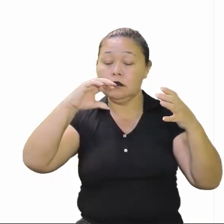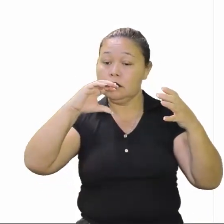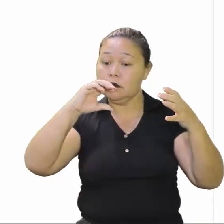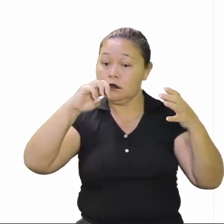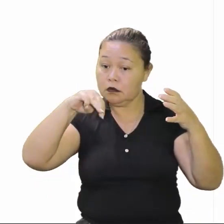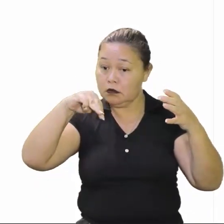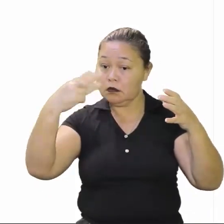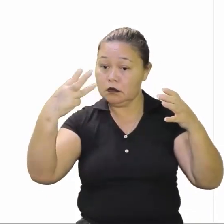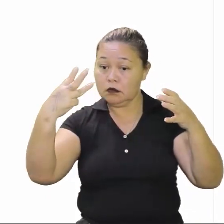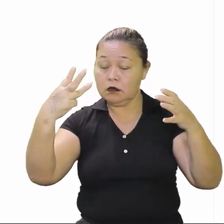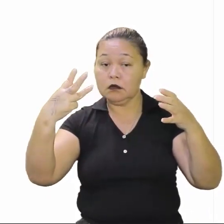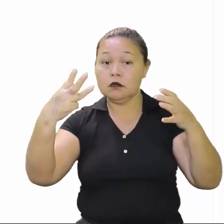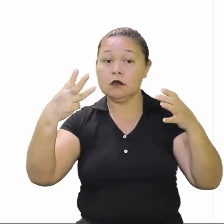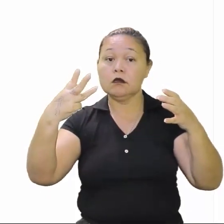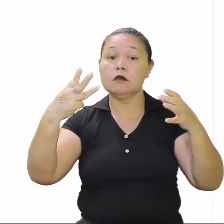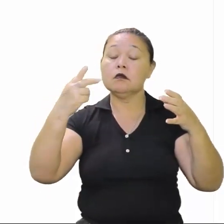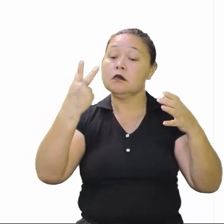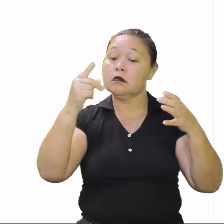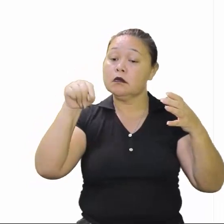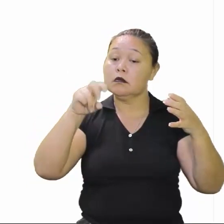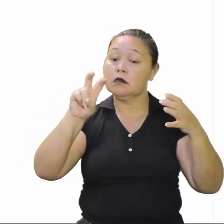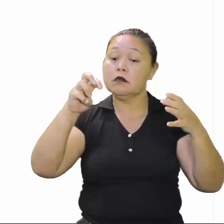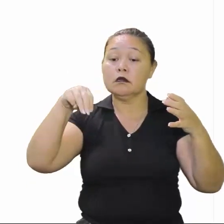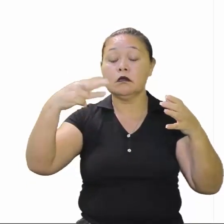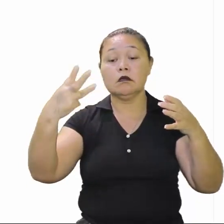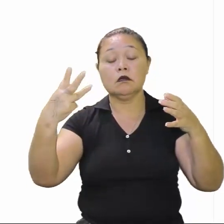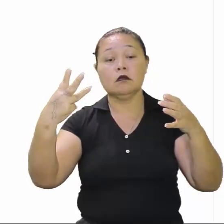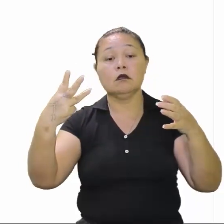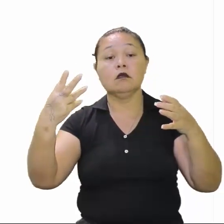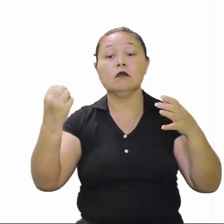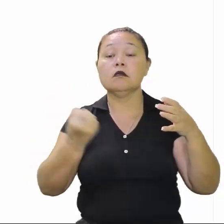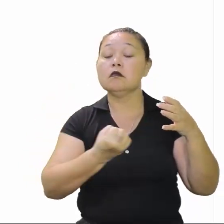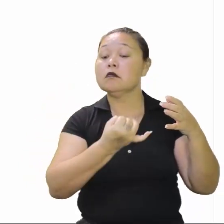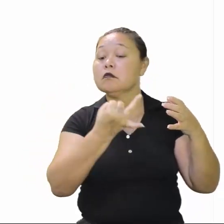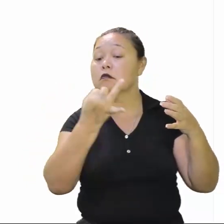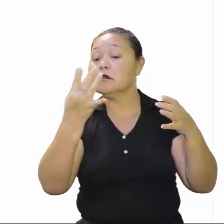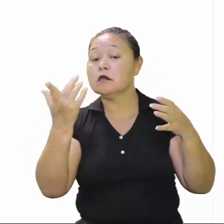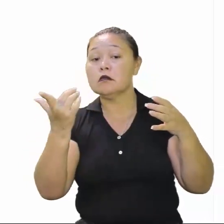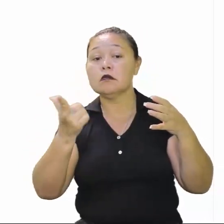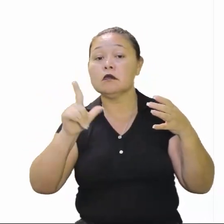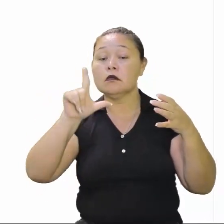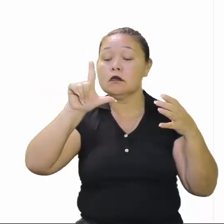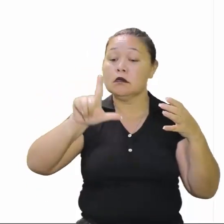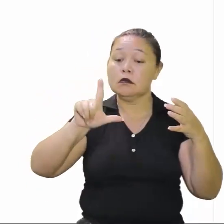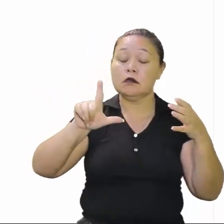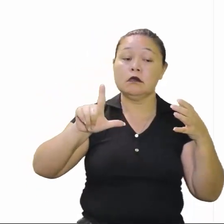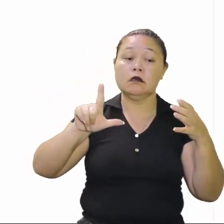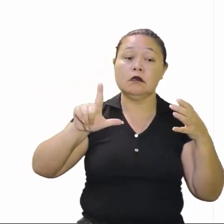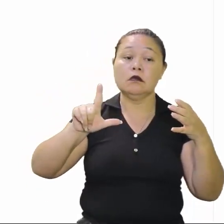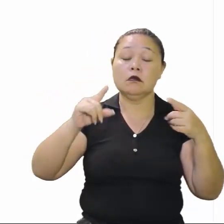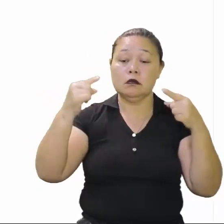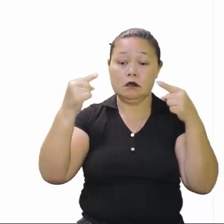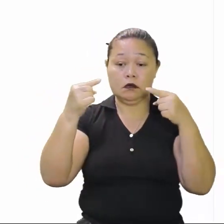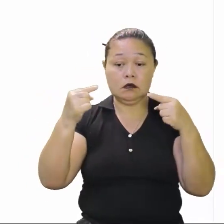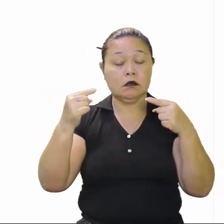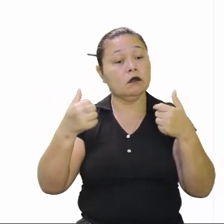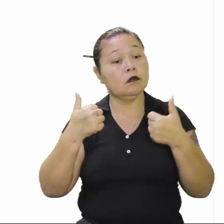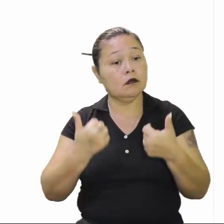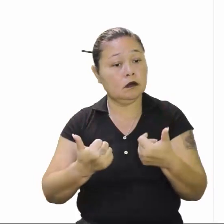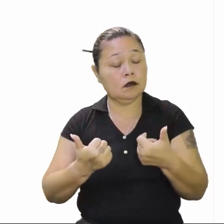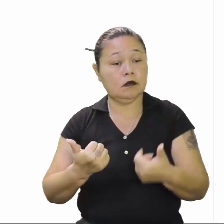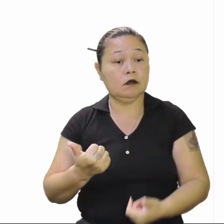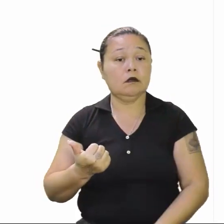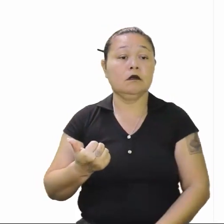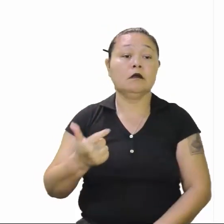cúbicos. E esses 2,5 metros cúbicos, quantos litros correspondem? Valeu? Então, será que